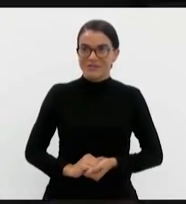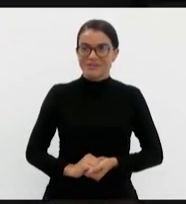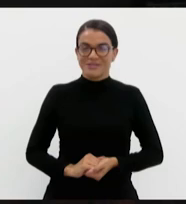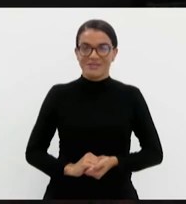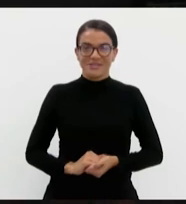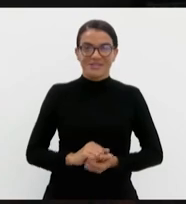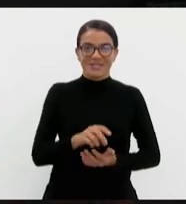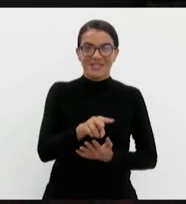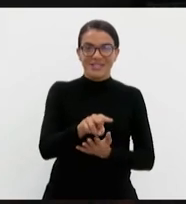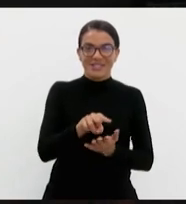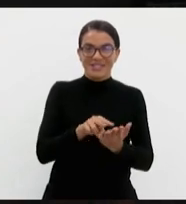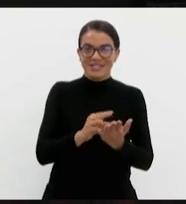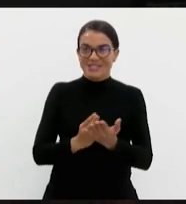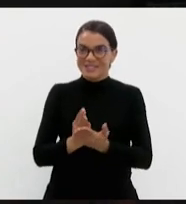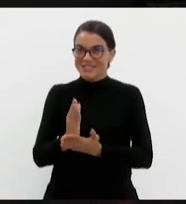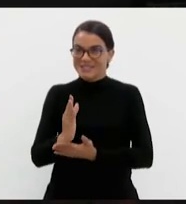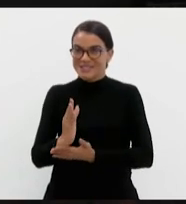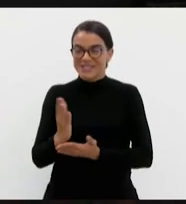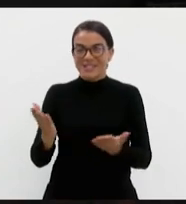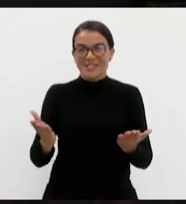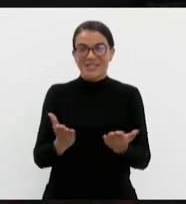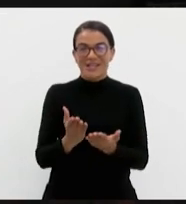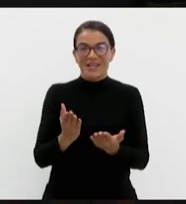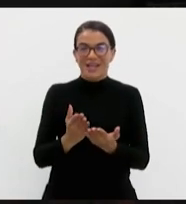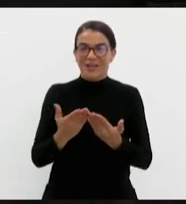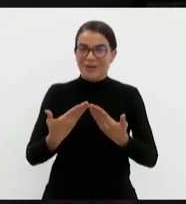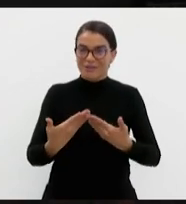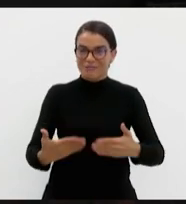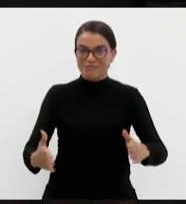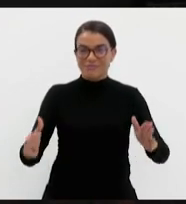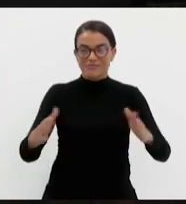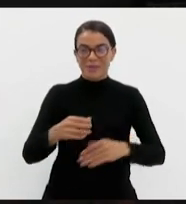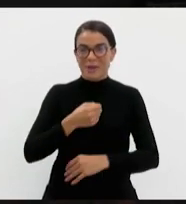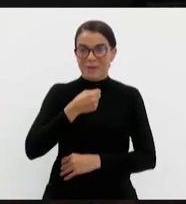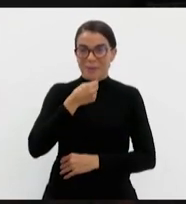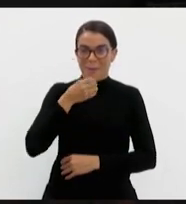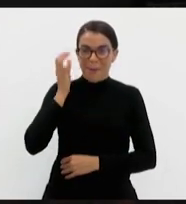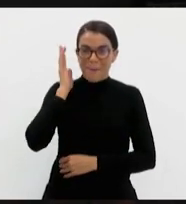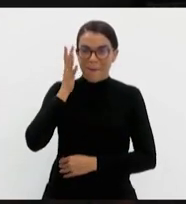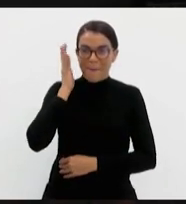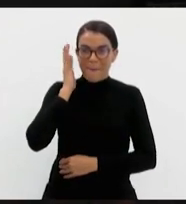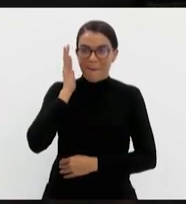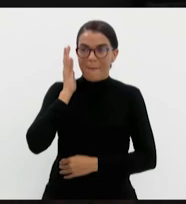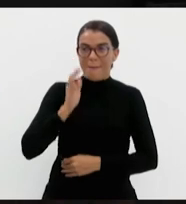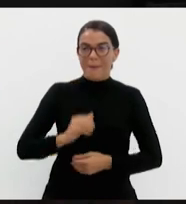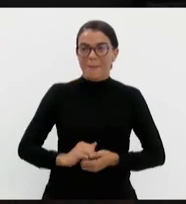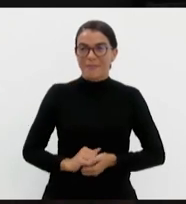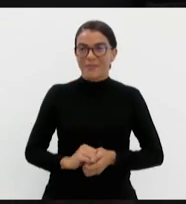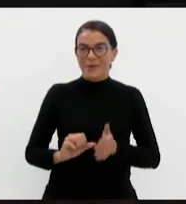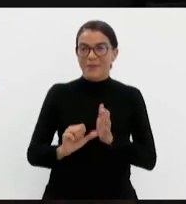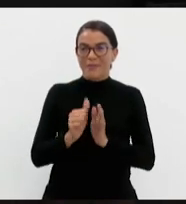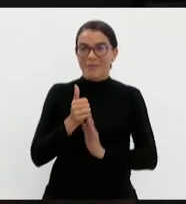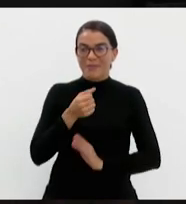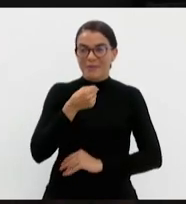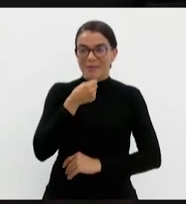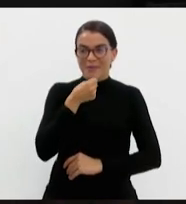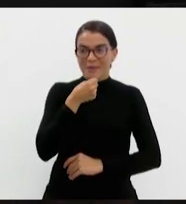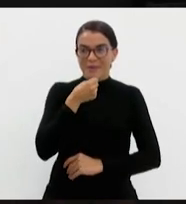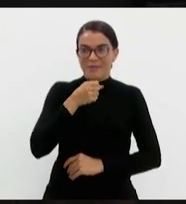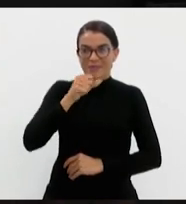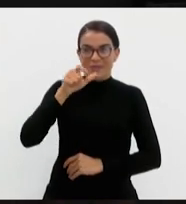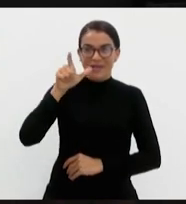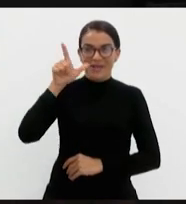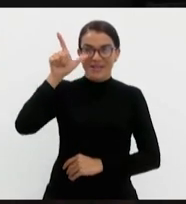Lida e aprovada a ata, passa-se ao expediente inicial. O primeiro orador inscrito é o nobre